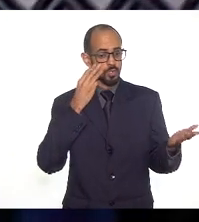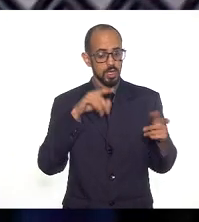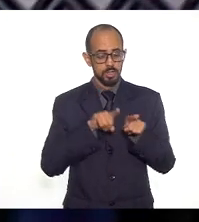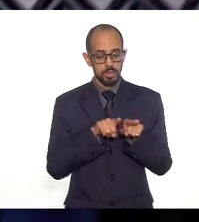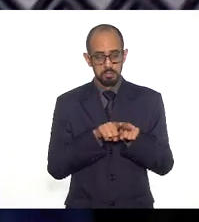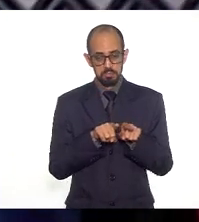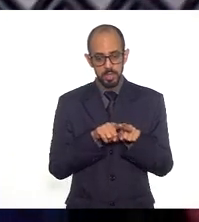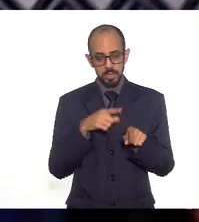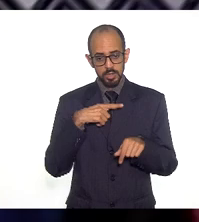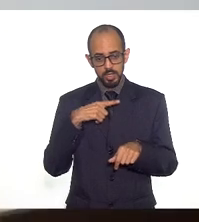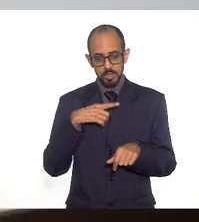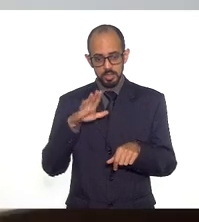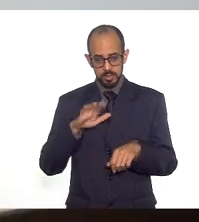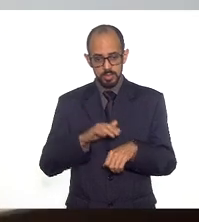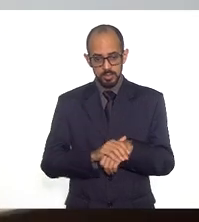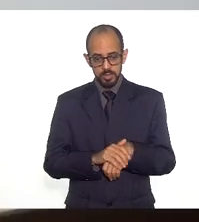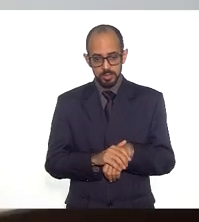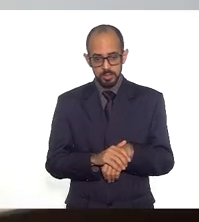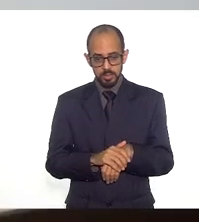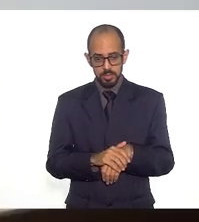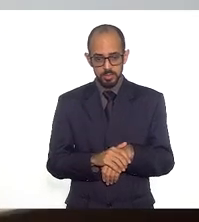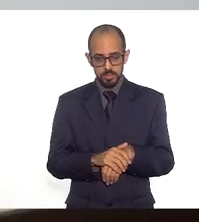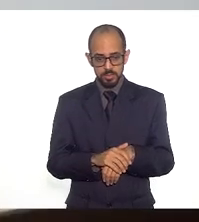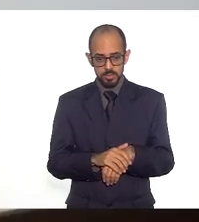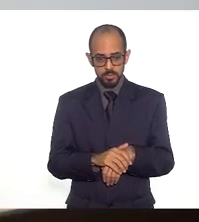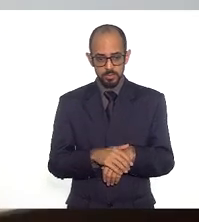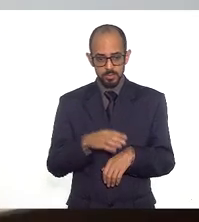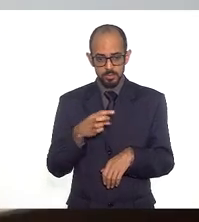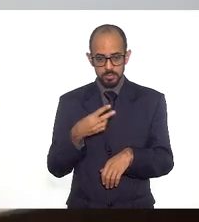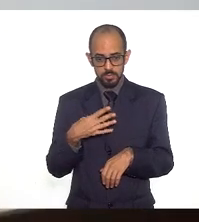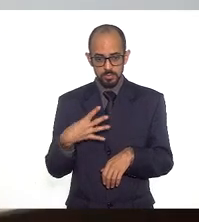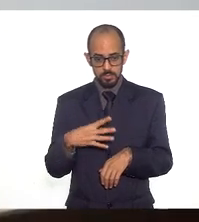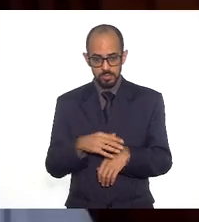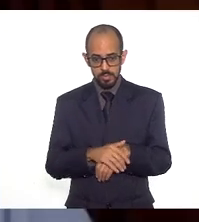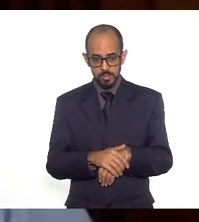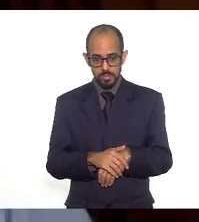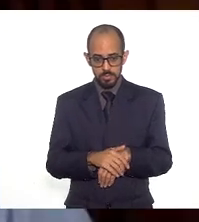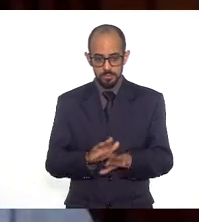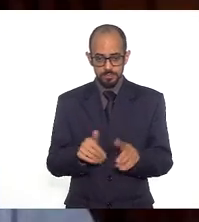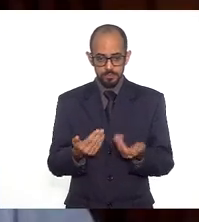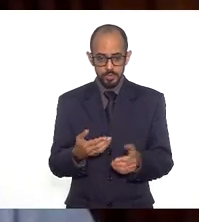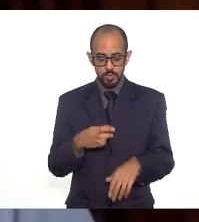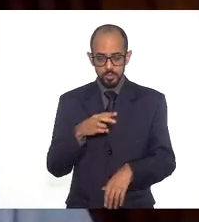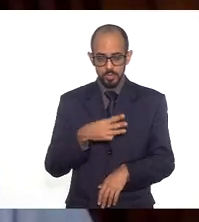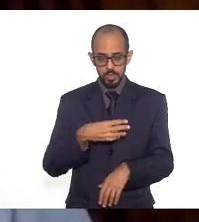alguma intervenção em relação a ele. Eu tenho. Também. Então, projeto de lei